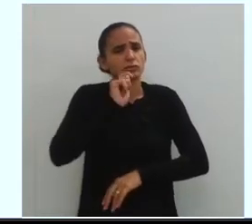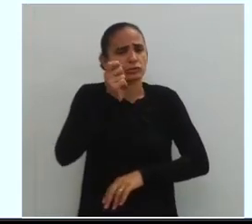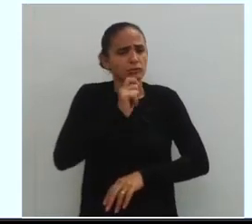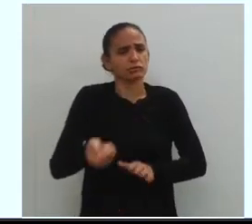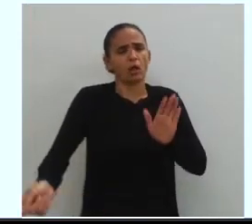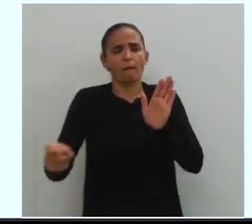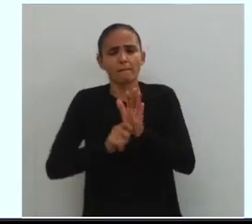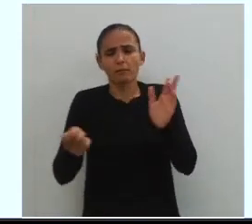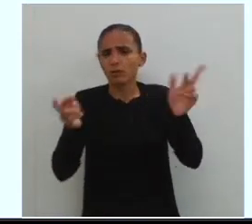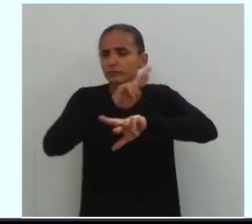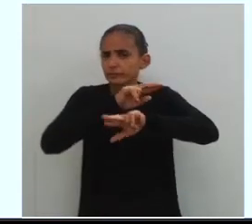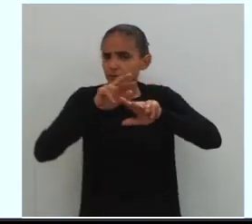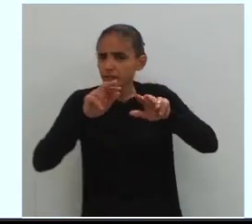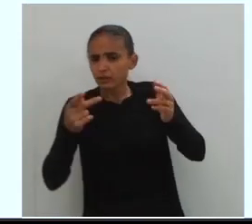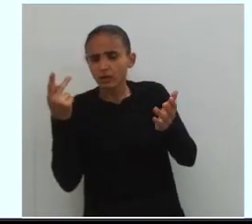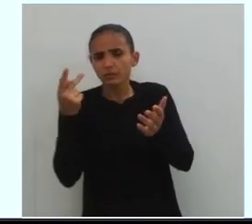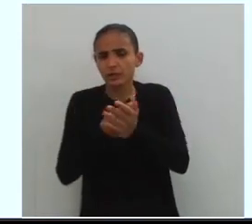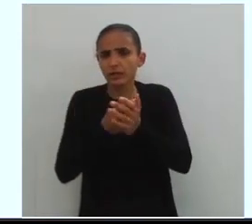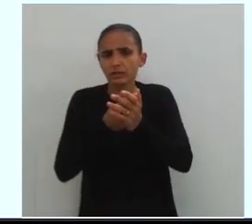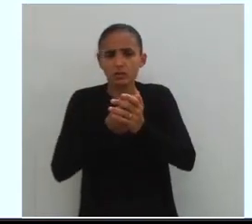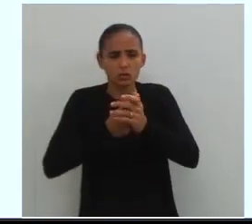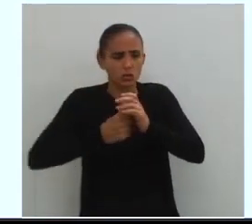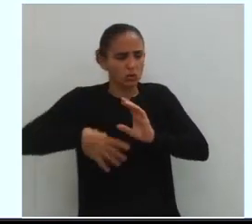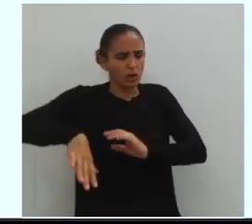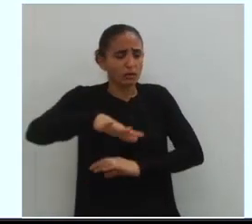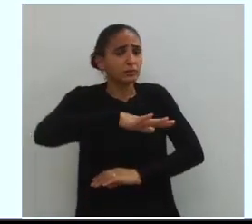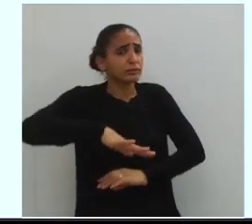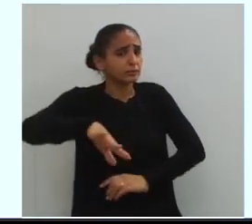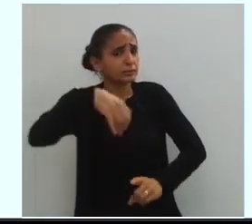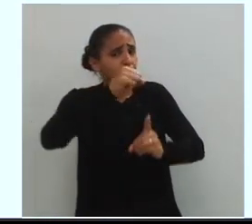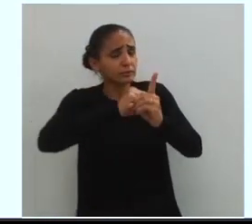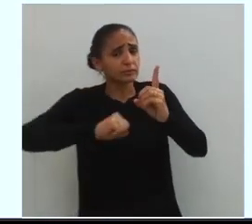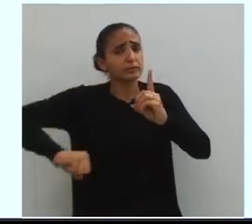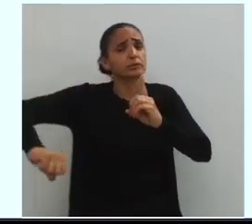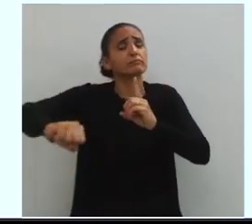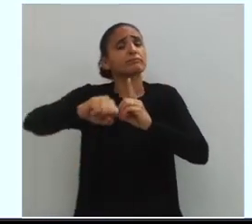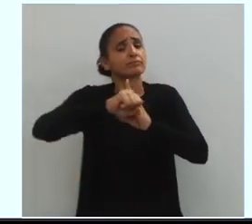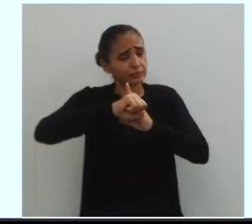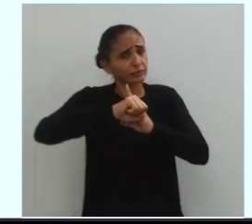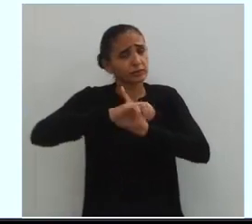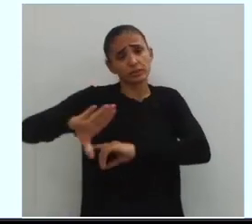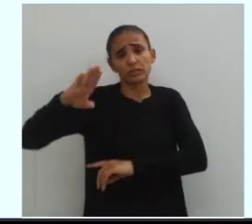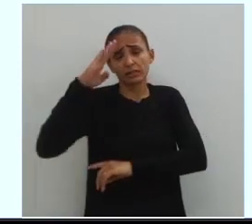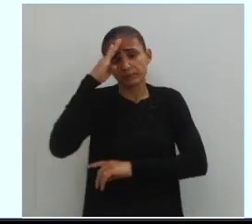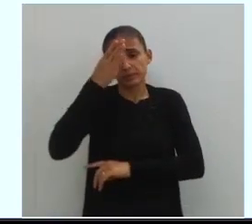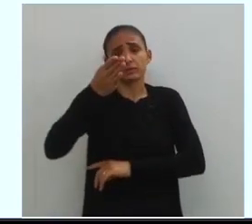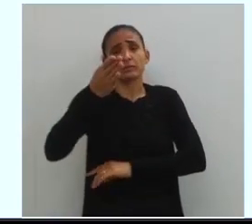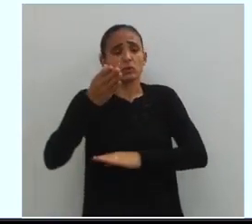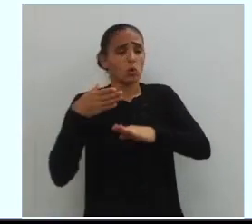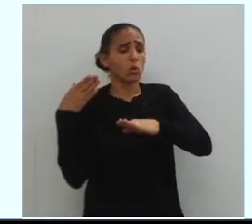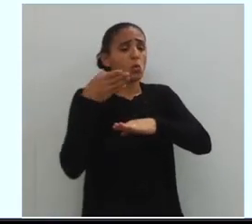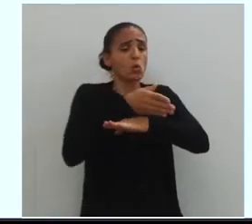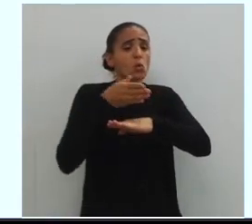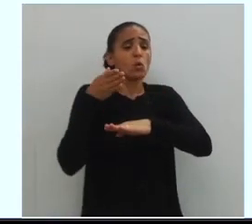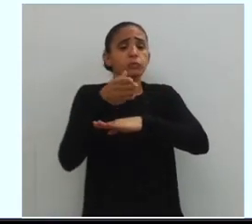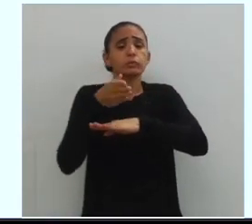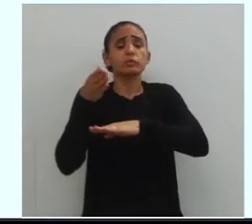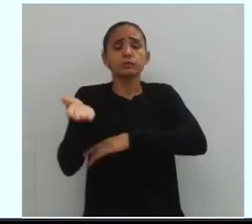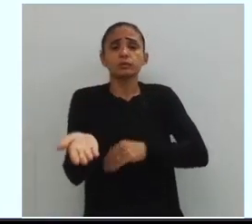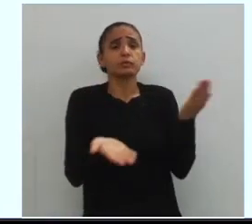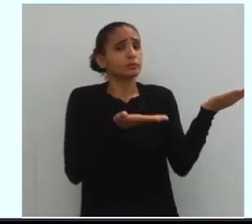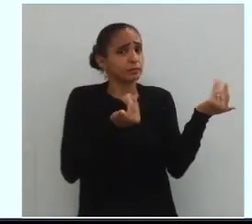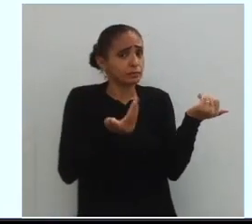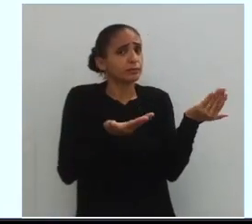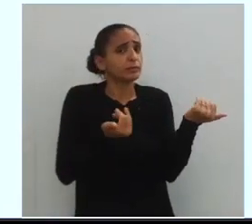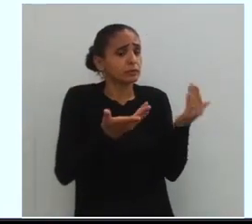estar presentes justamente nos ambientes que são sociais, que são principalmente frequentados aí pelos